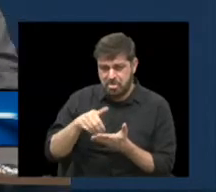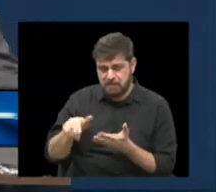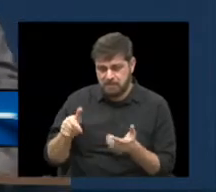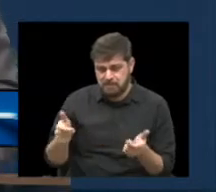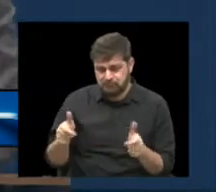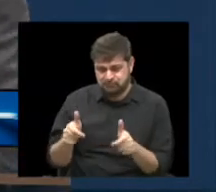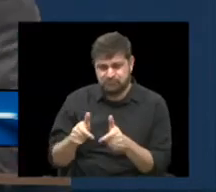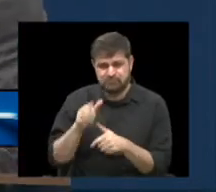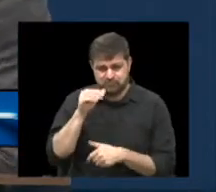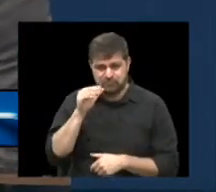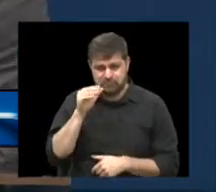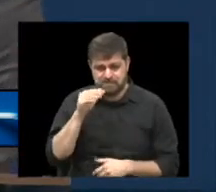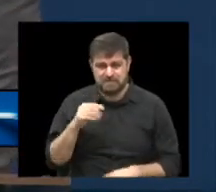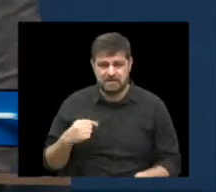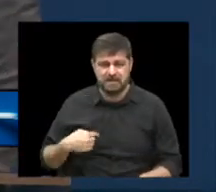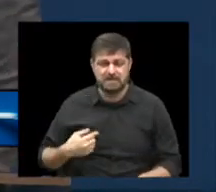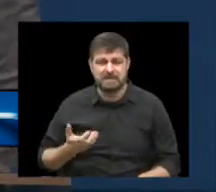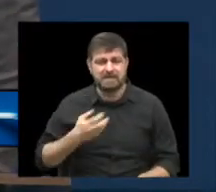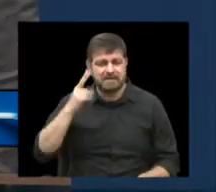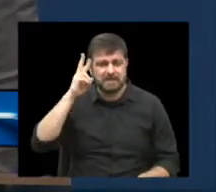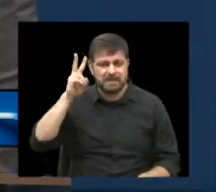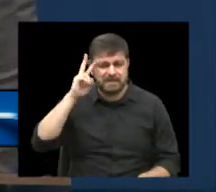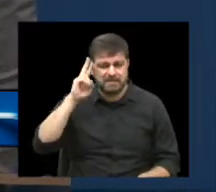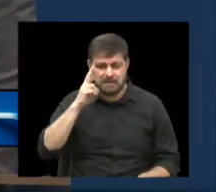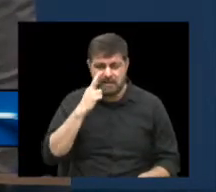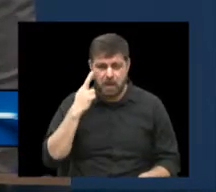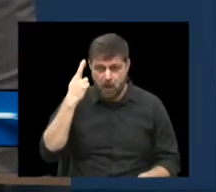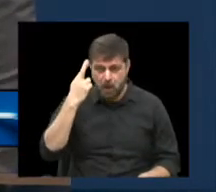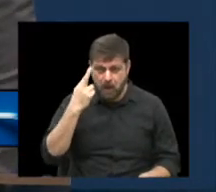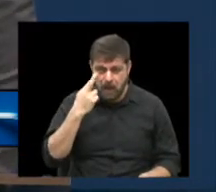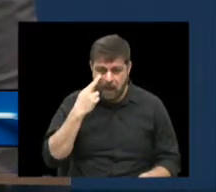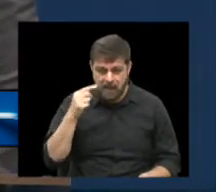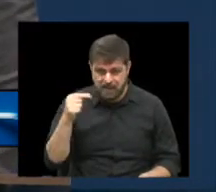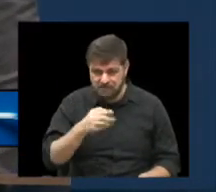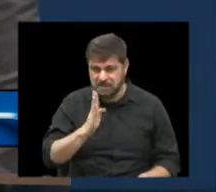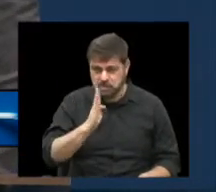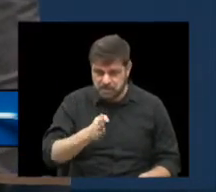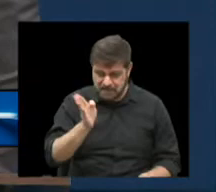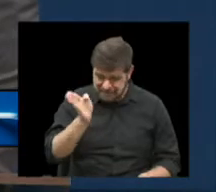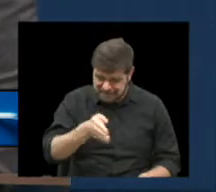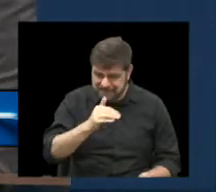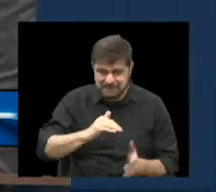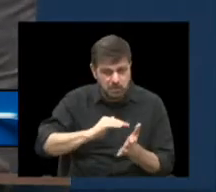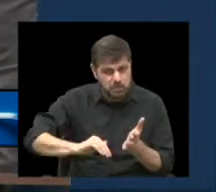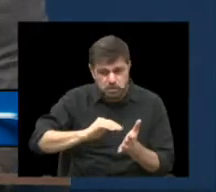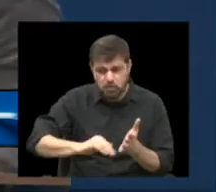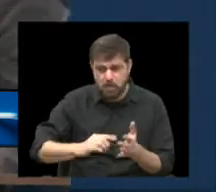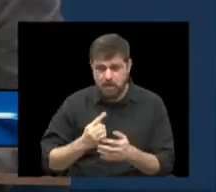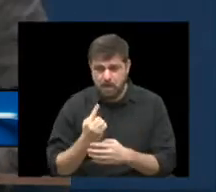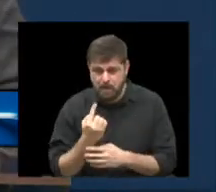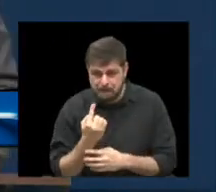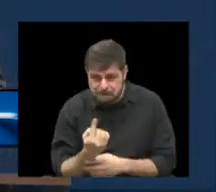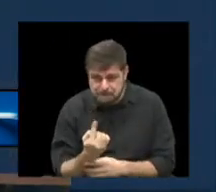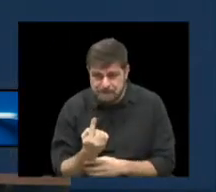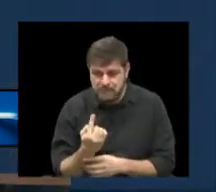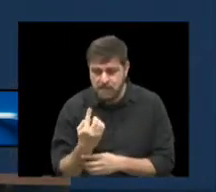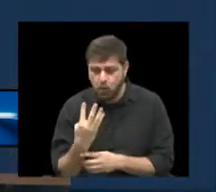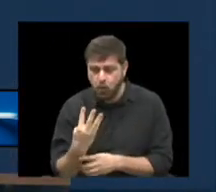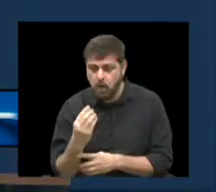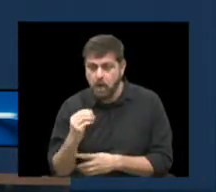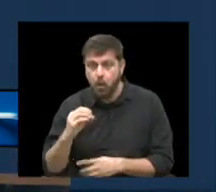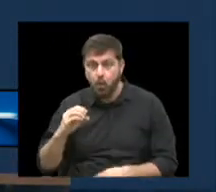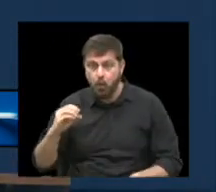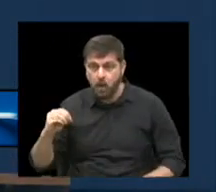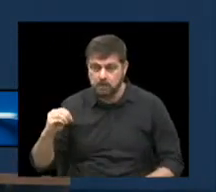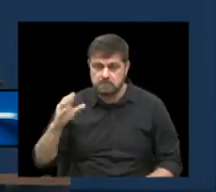Zimbaldi excluiu dessa casa 1.400 cargos. Não foi 2, 3, 5, 6,